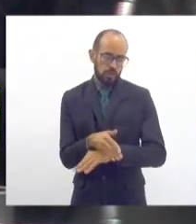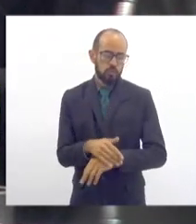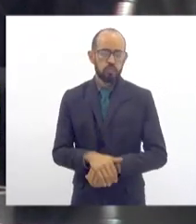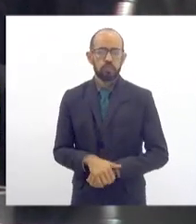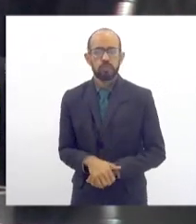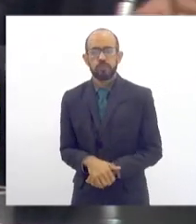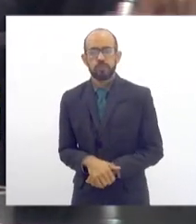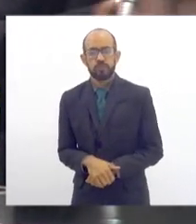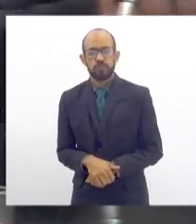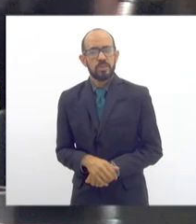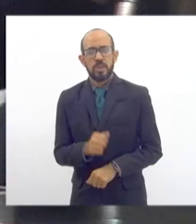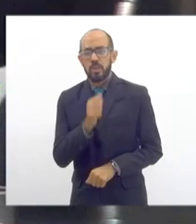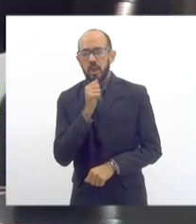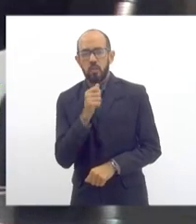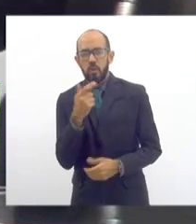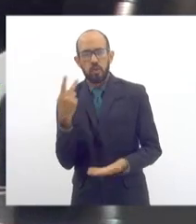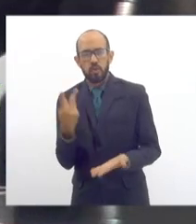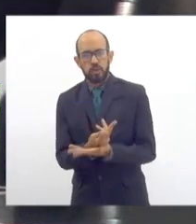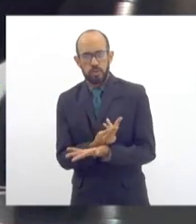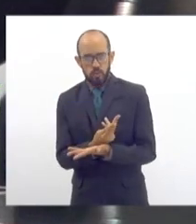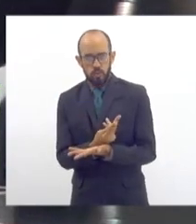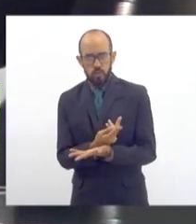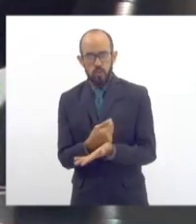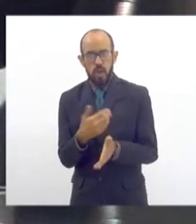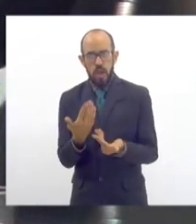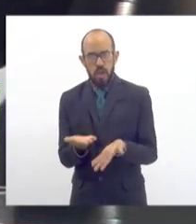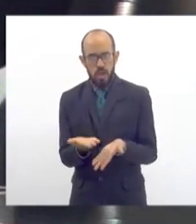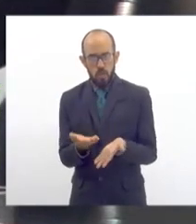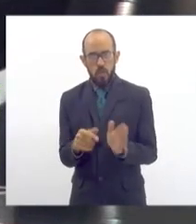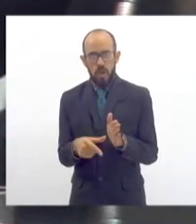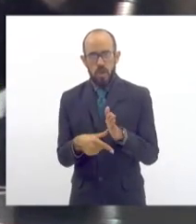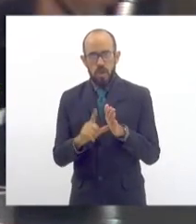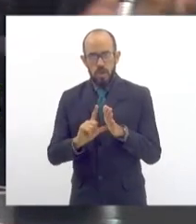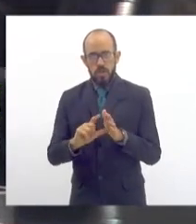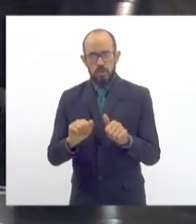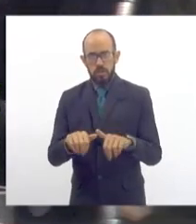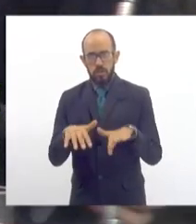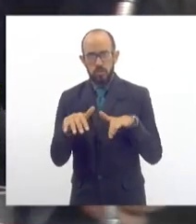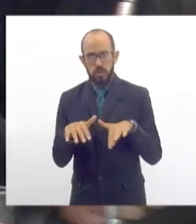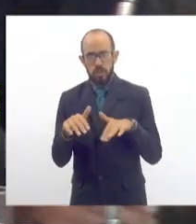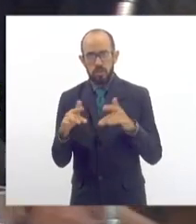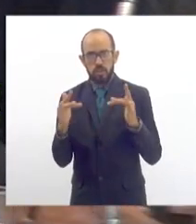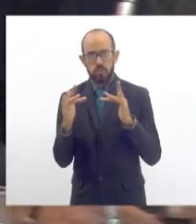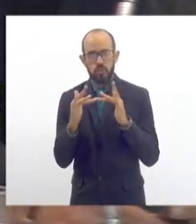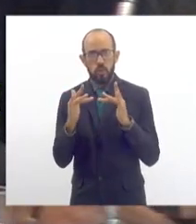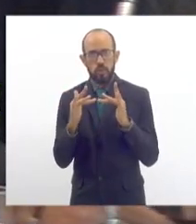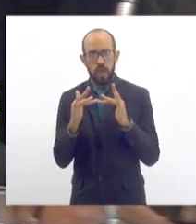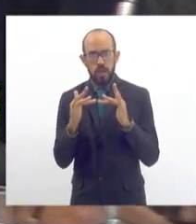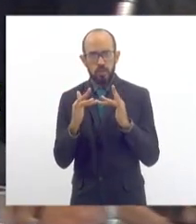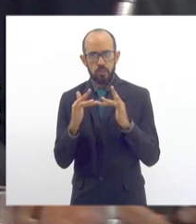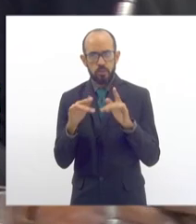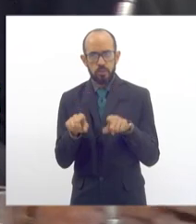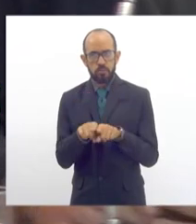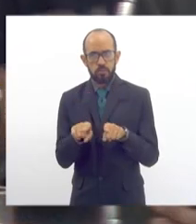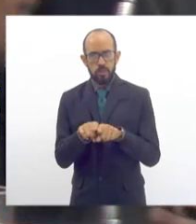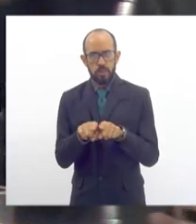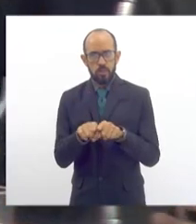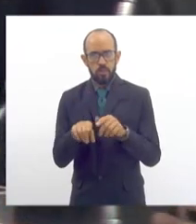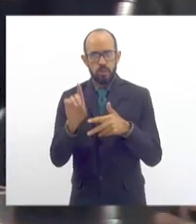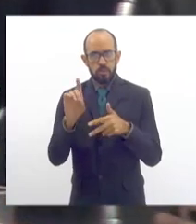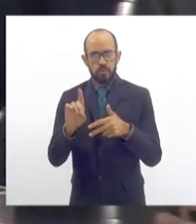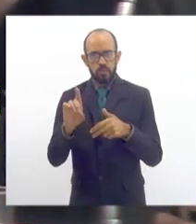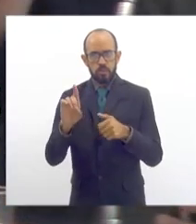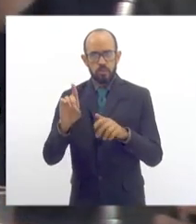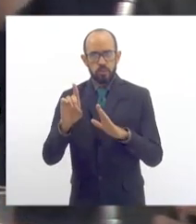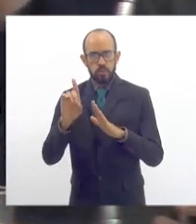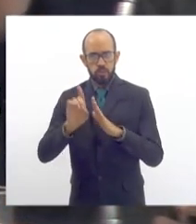e isso ainda não aconteceu. Eu, antes de vir para cá, para essa audiência, entrei em contato aqui com a direção da Alerj para saber